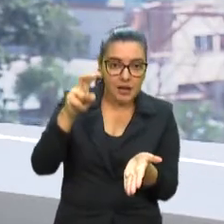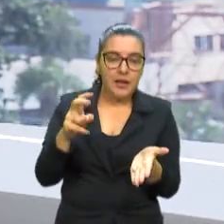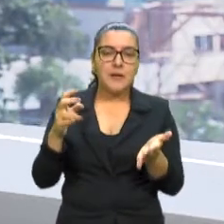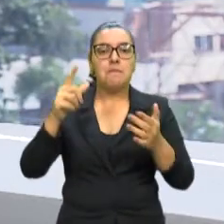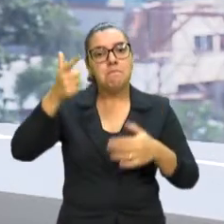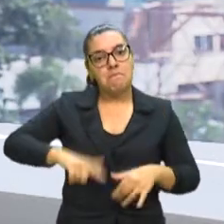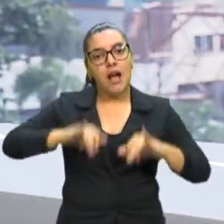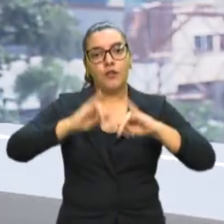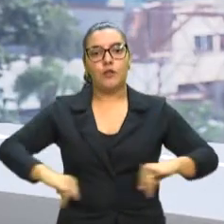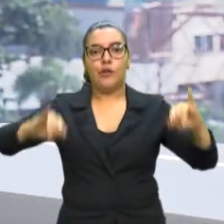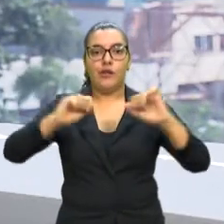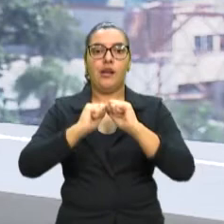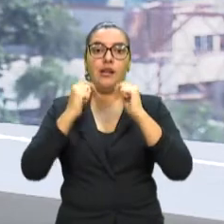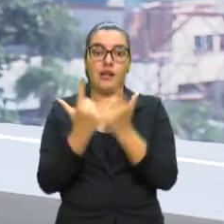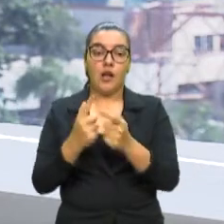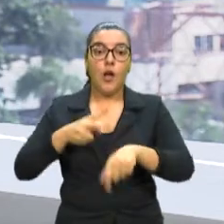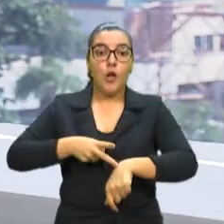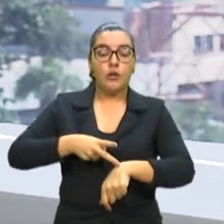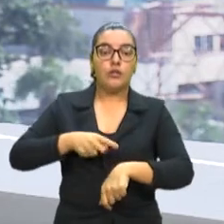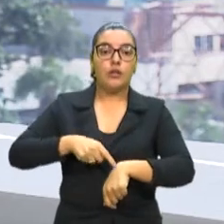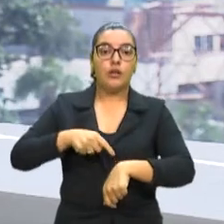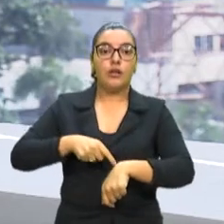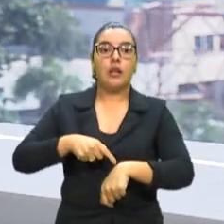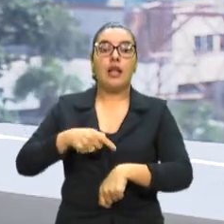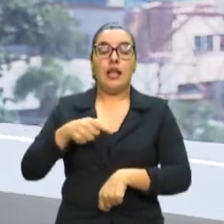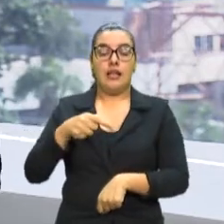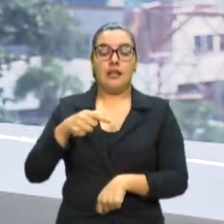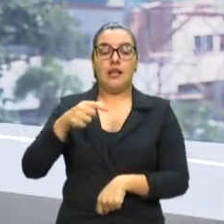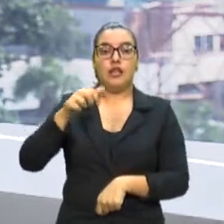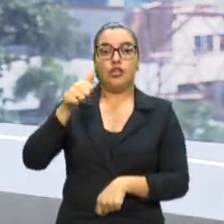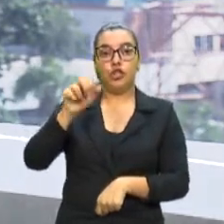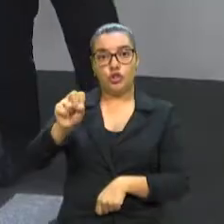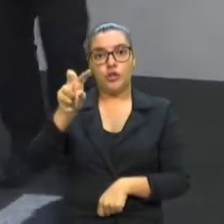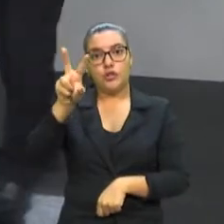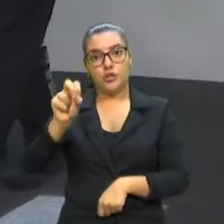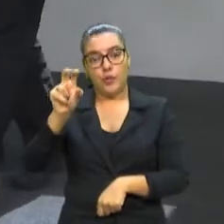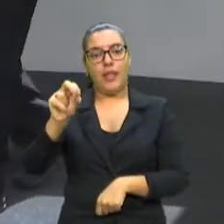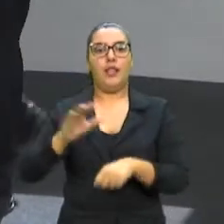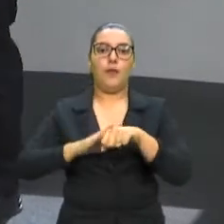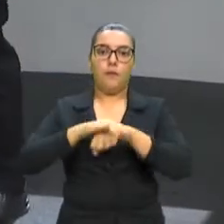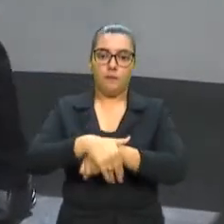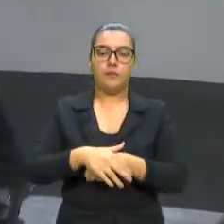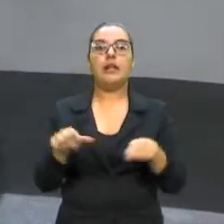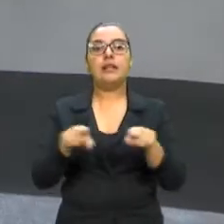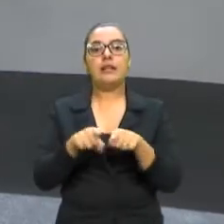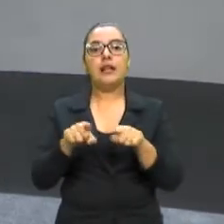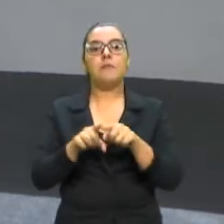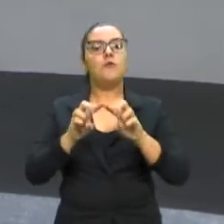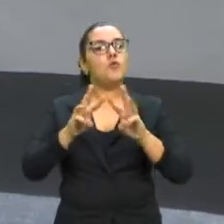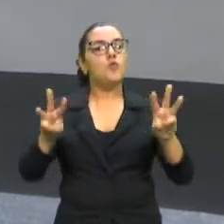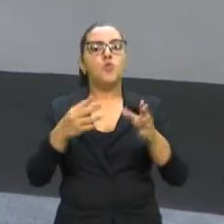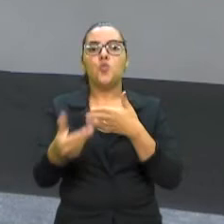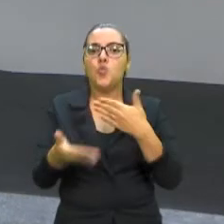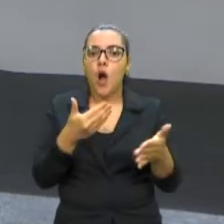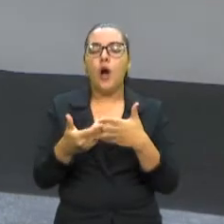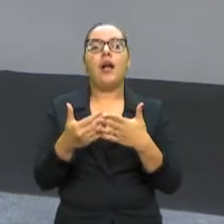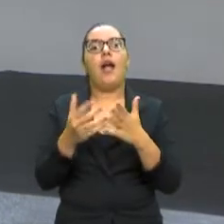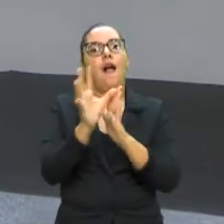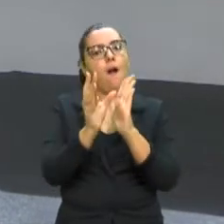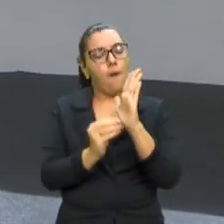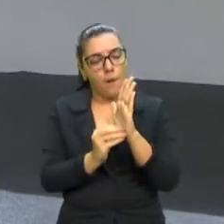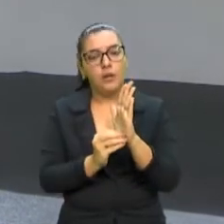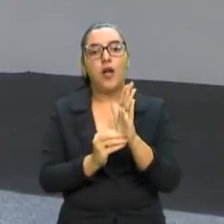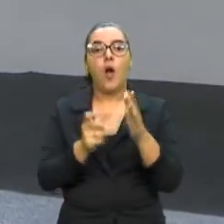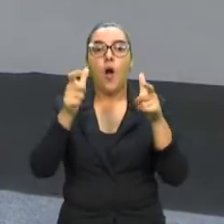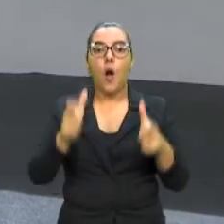Jornal Assembleia, que vai ao ar às 10 para 7 da noite. Acesse também todo o conteúdo produzido pela TV Assembleia no